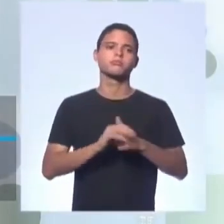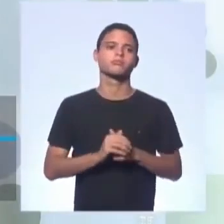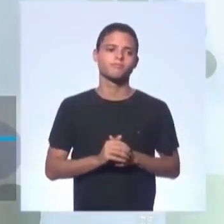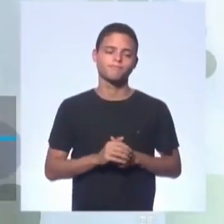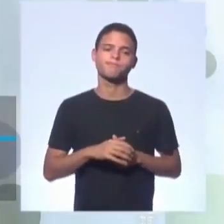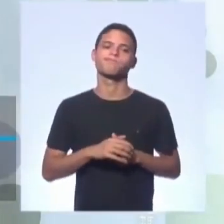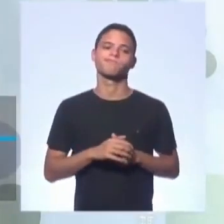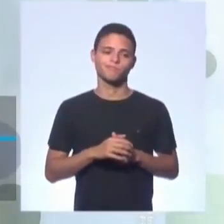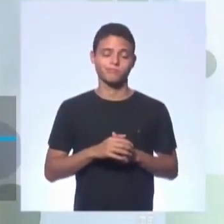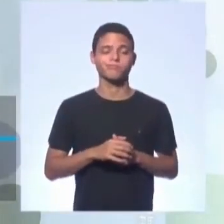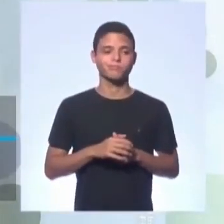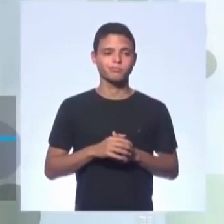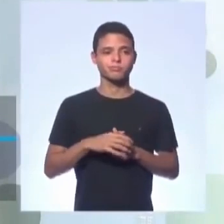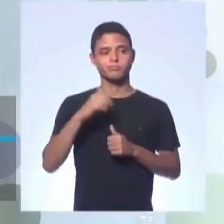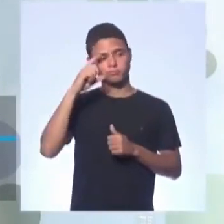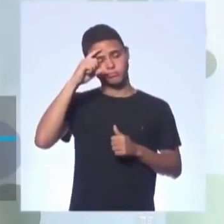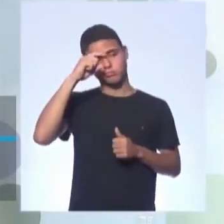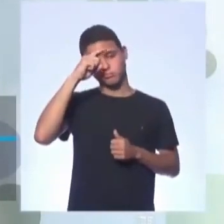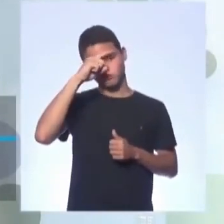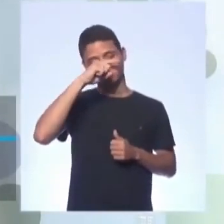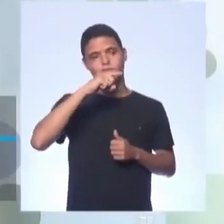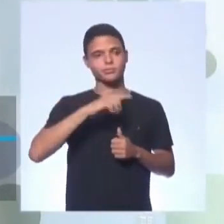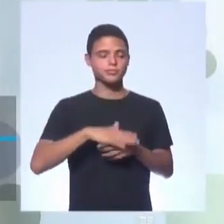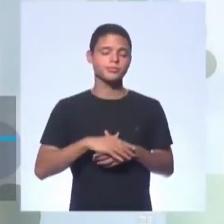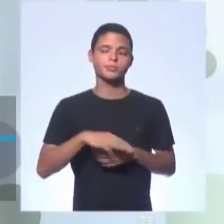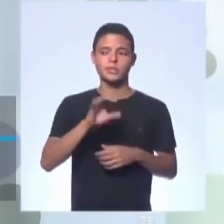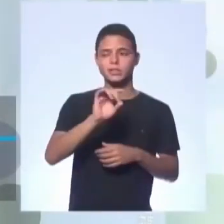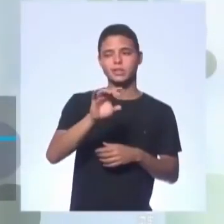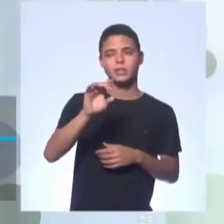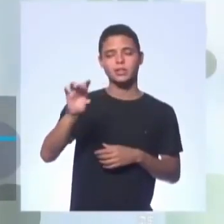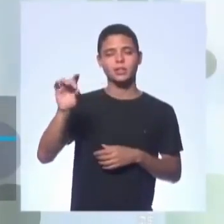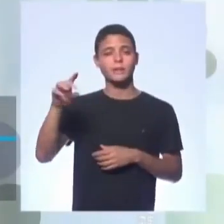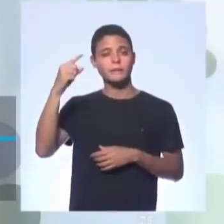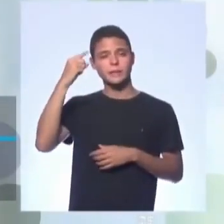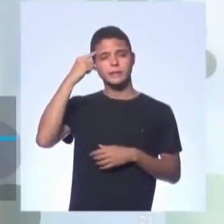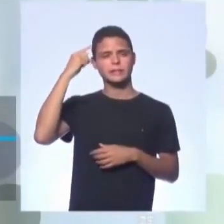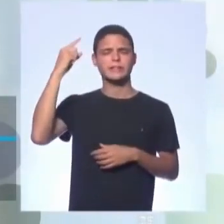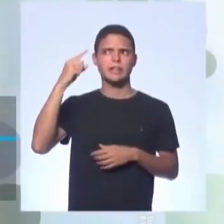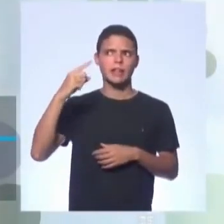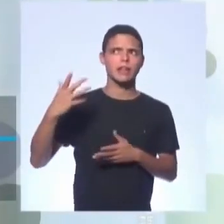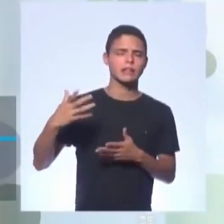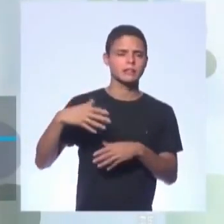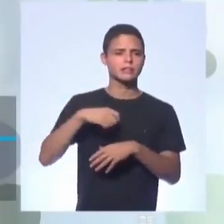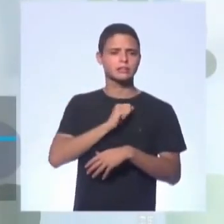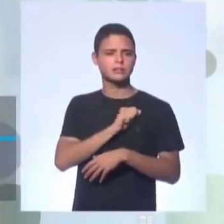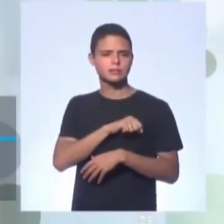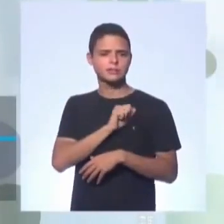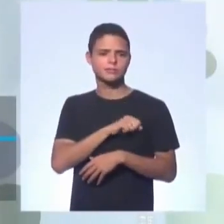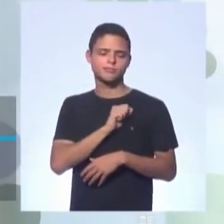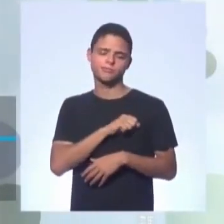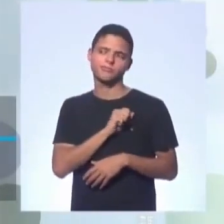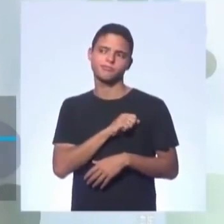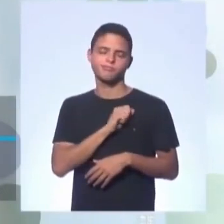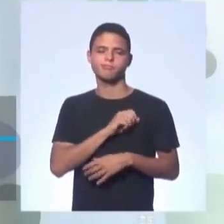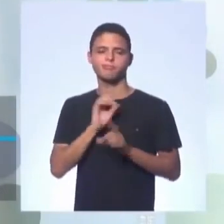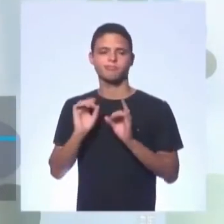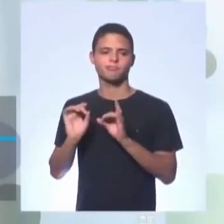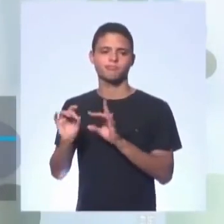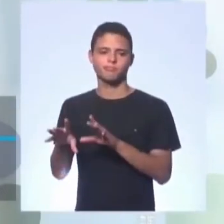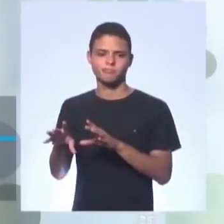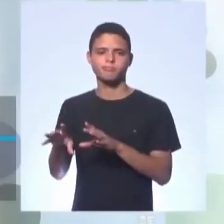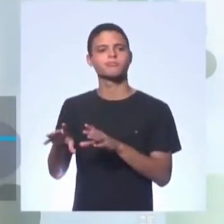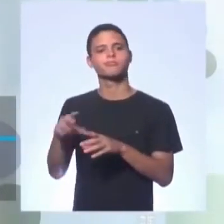Mas, infelizmente, né, a mentalidade aí de alguns, né, que acabam fazendo isso, né? Então, jogando aí resíduos sólidos em